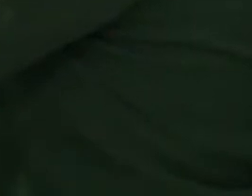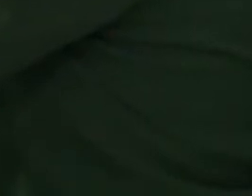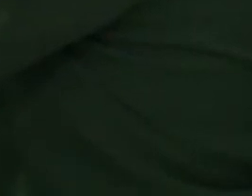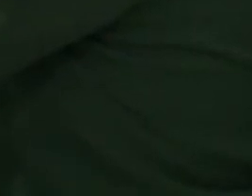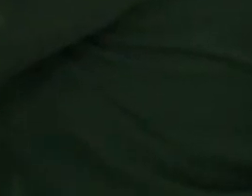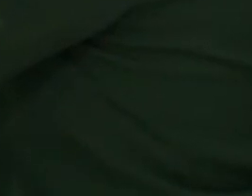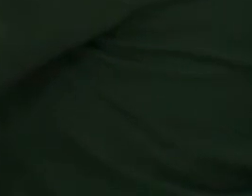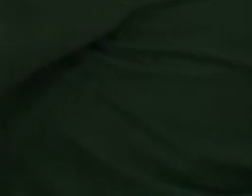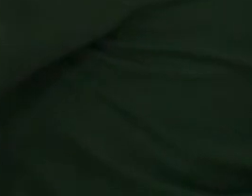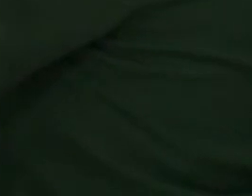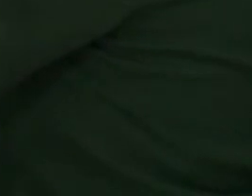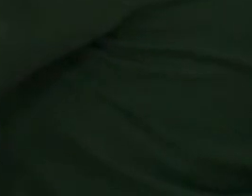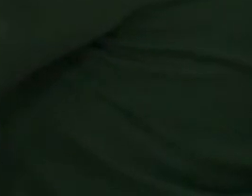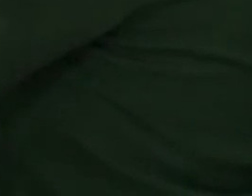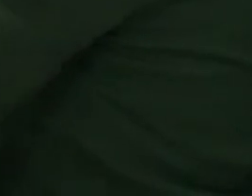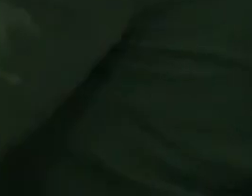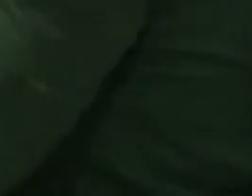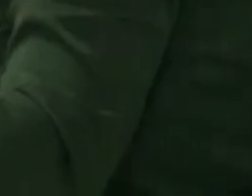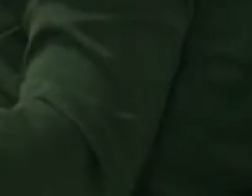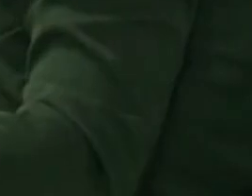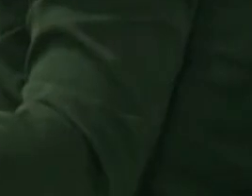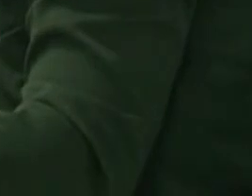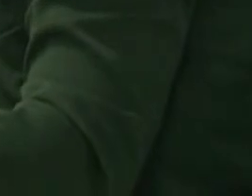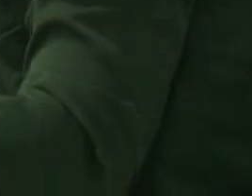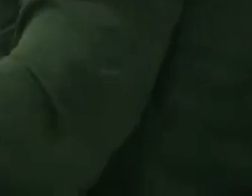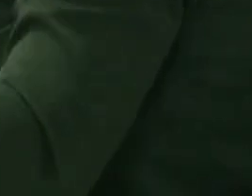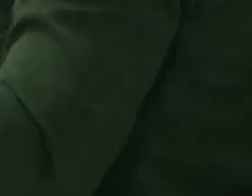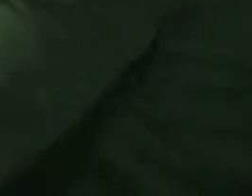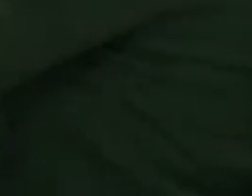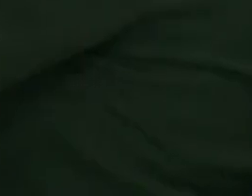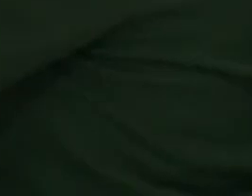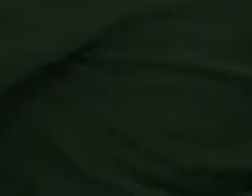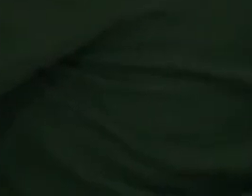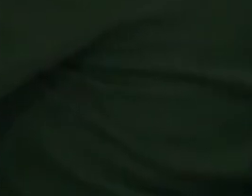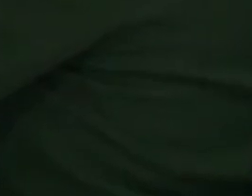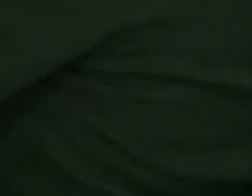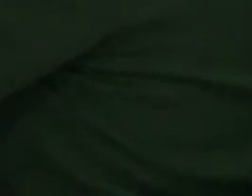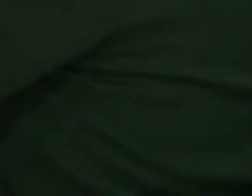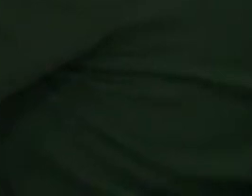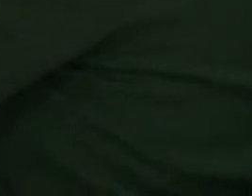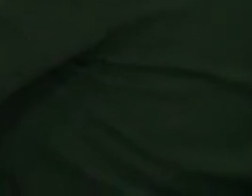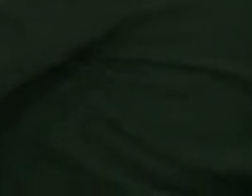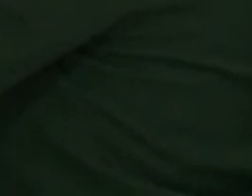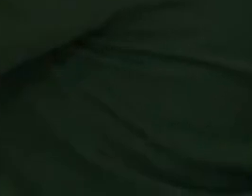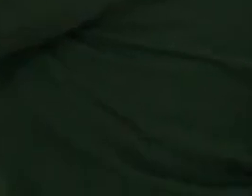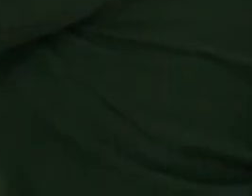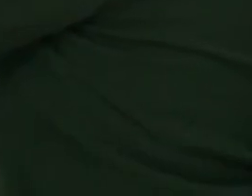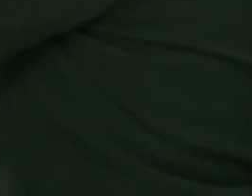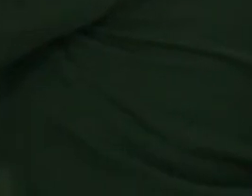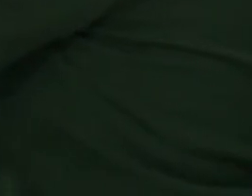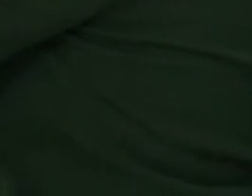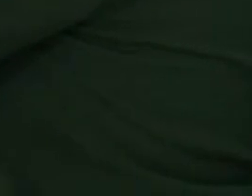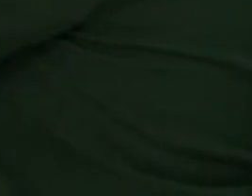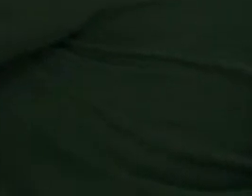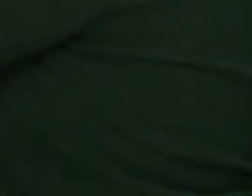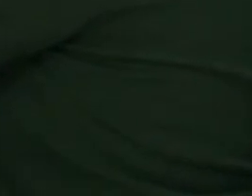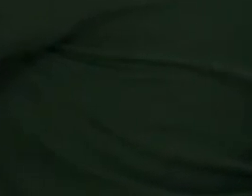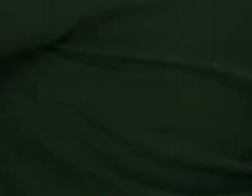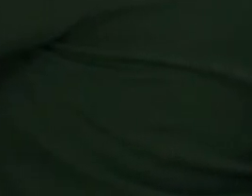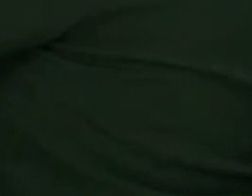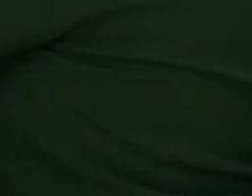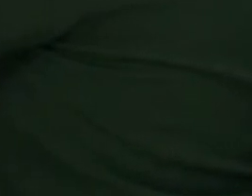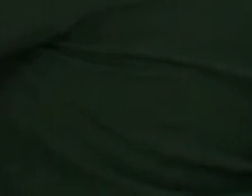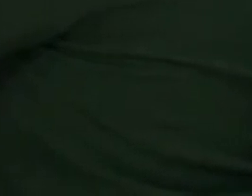Secretaria de Segurança, que eu não estou vendo em nada, mas tem nomeação. Uma Secretaria Civil